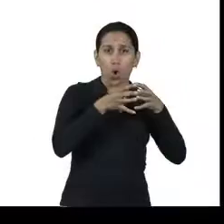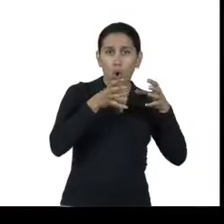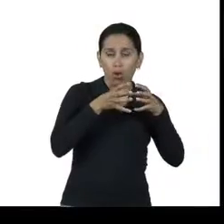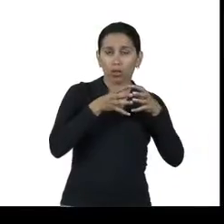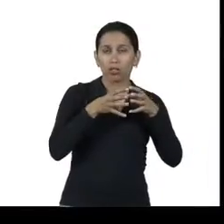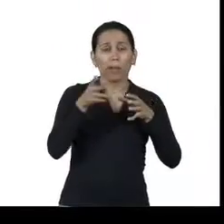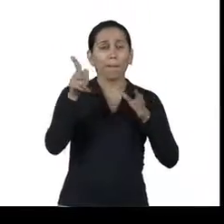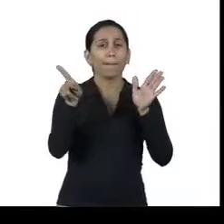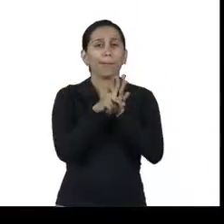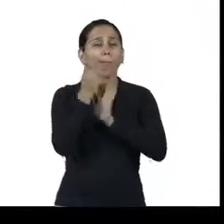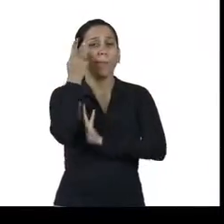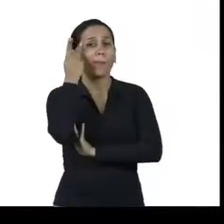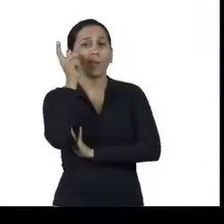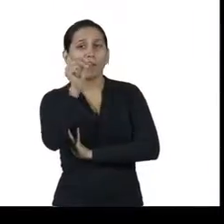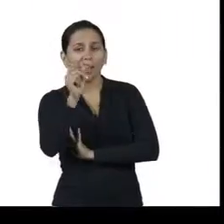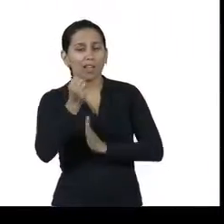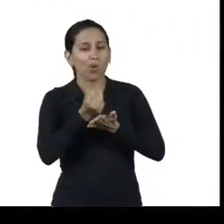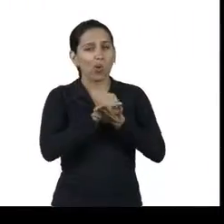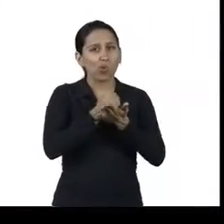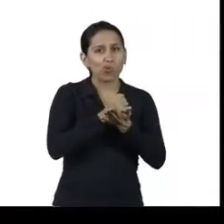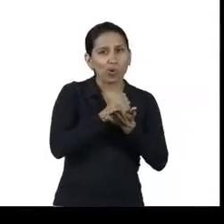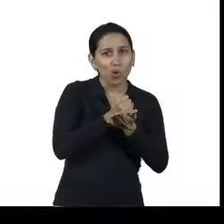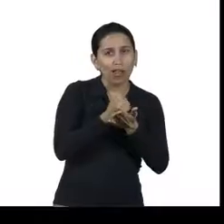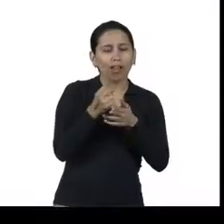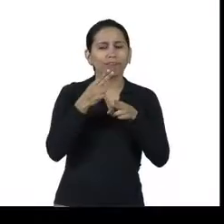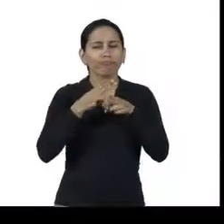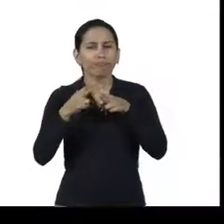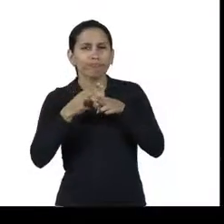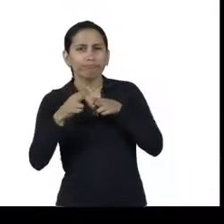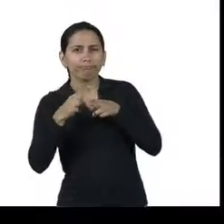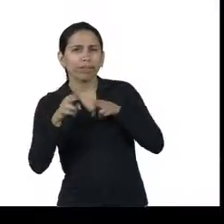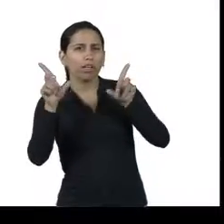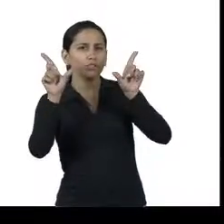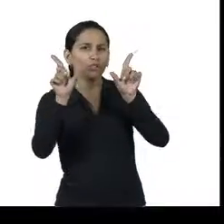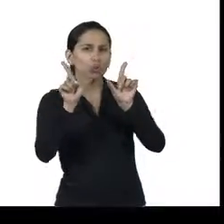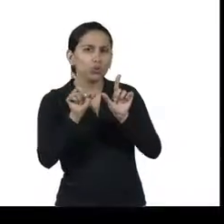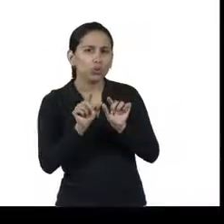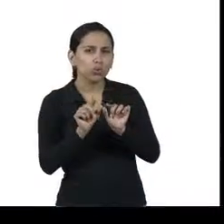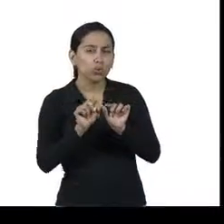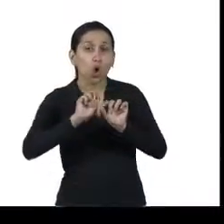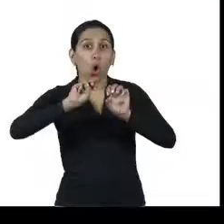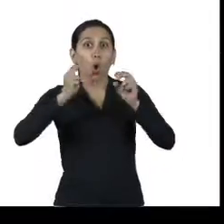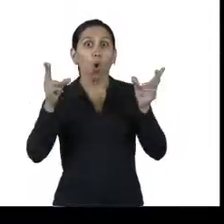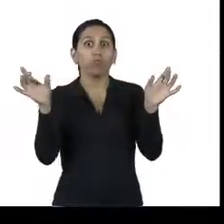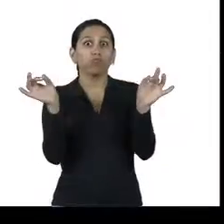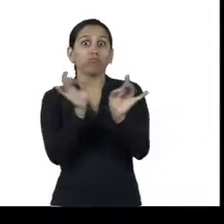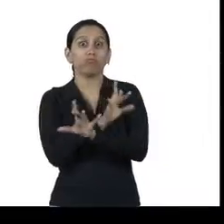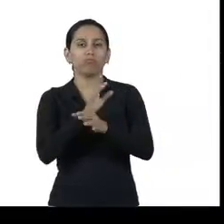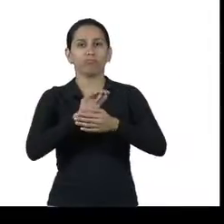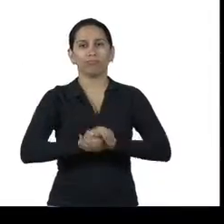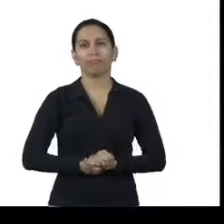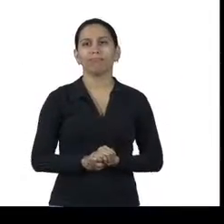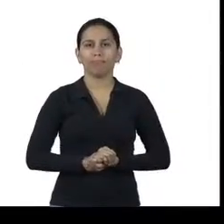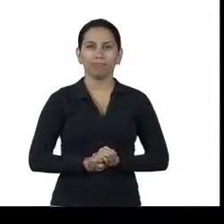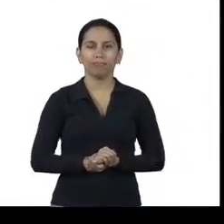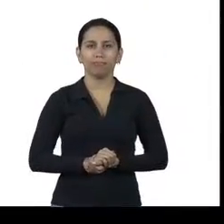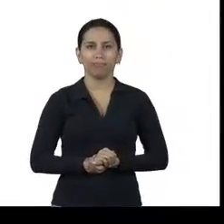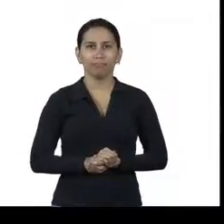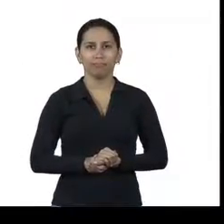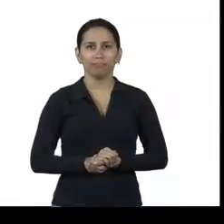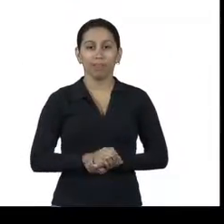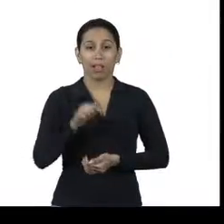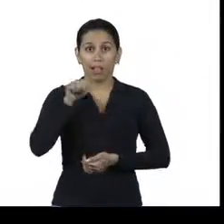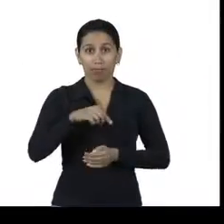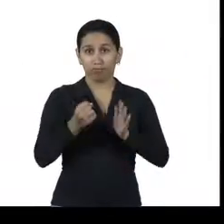eliminar, controlar ou neutralizar os riscos. Que tal conhecer um pouco mais sobre o assunto? Tela colorida, imagens da